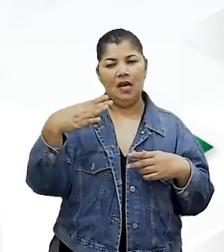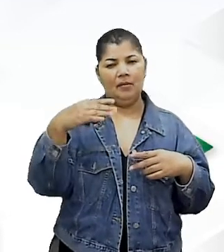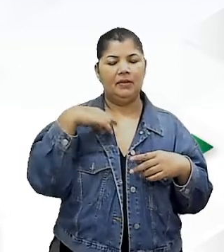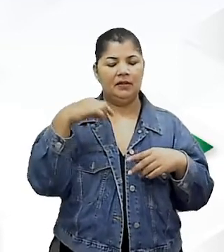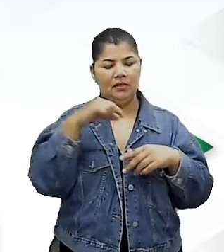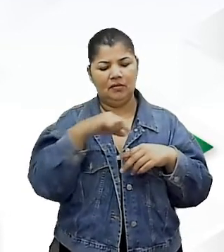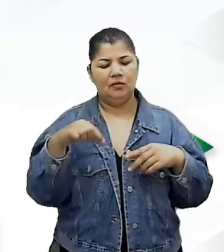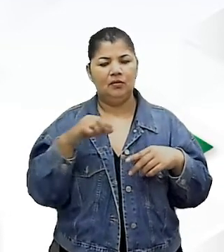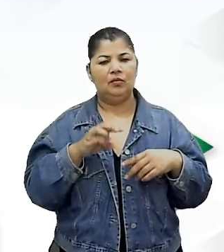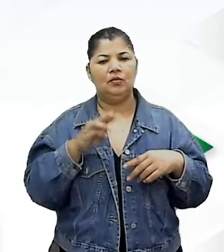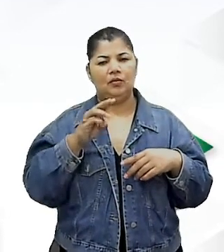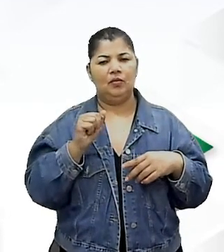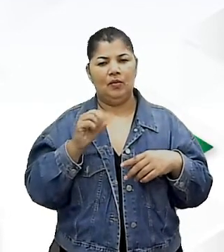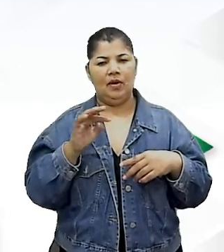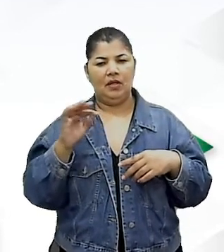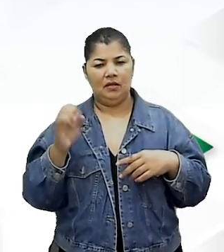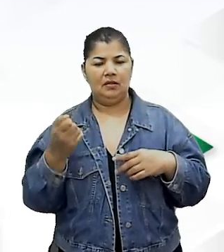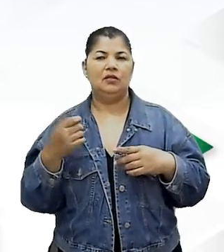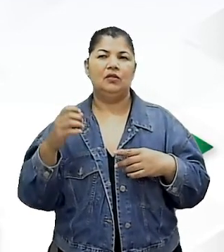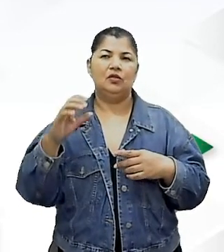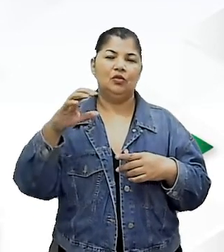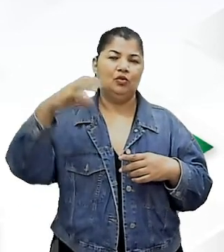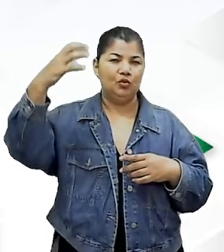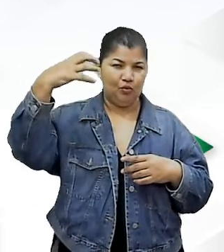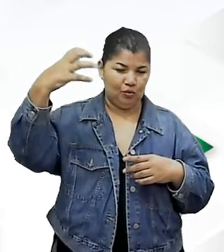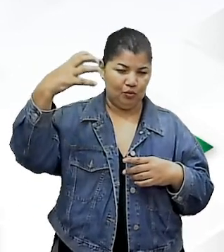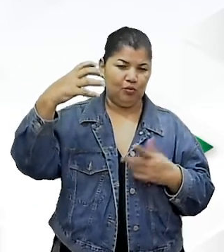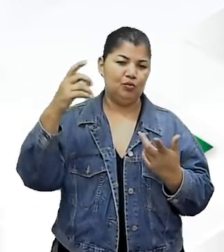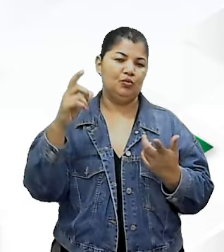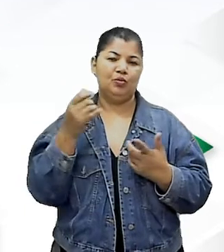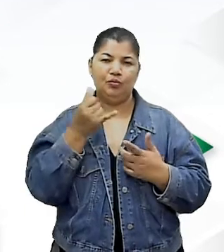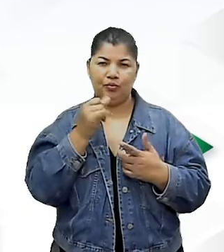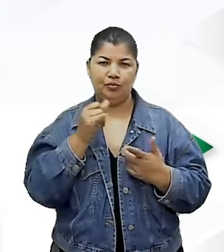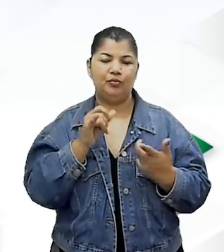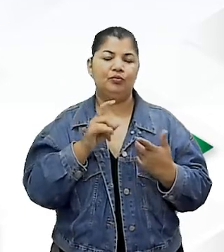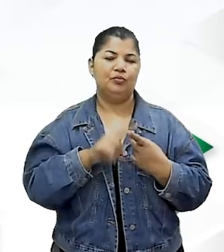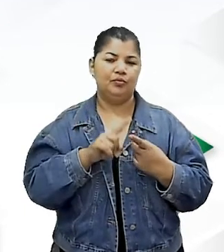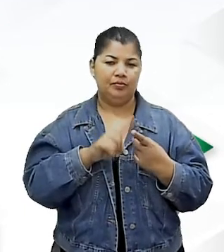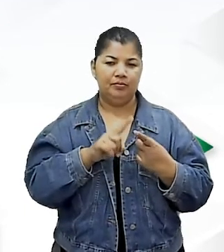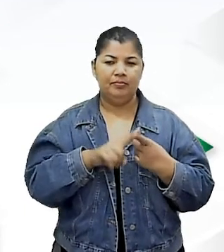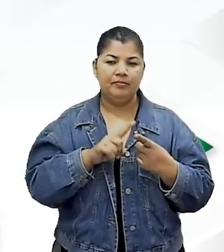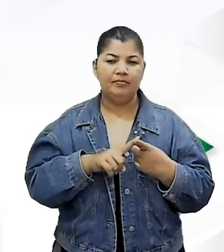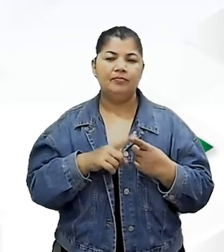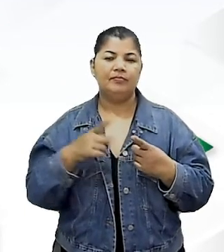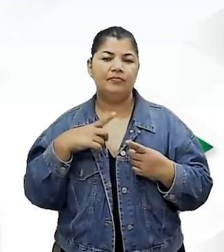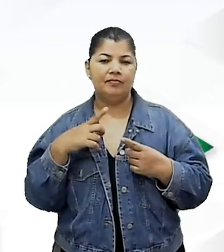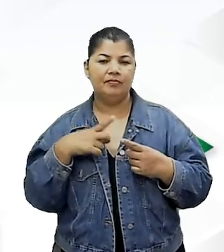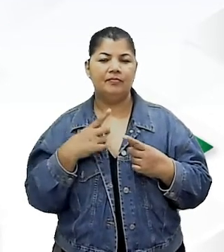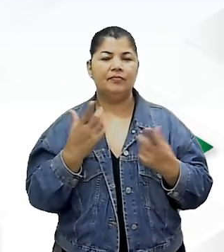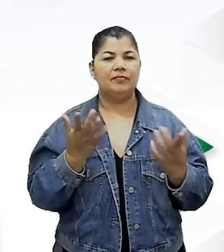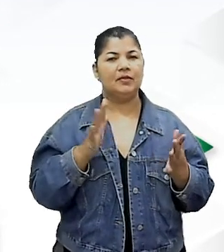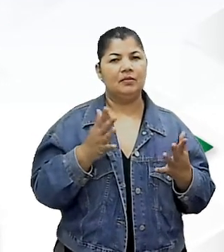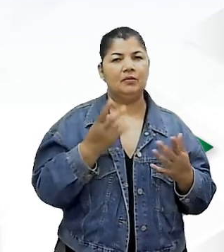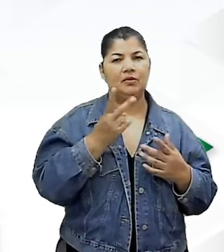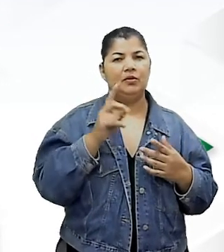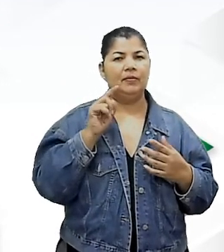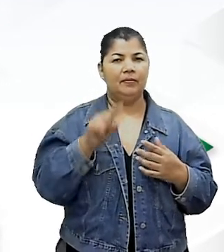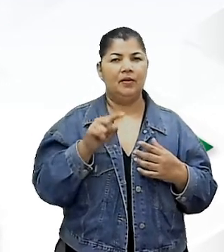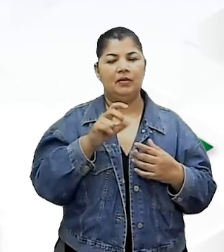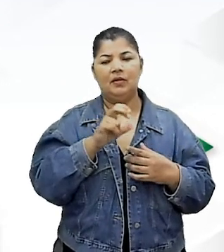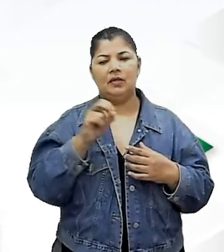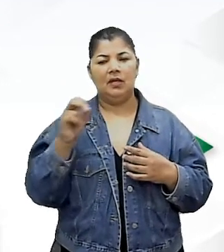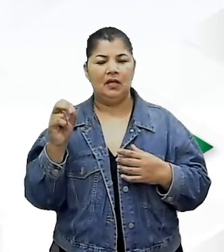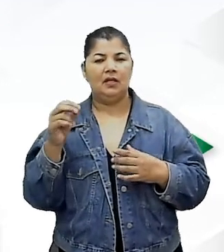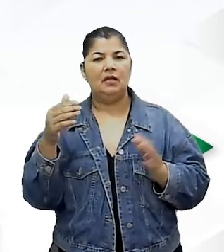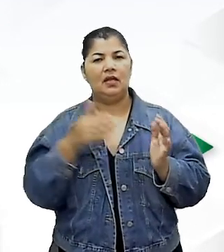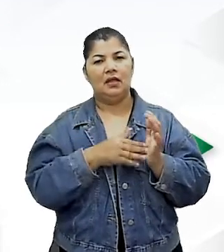potências em watts, e os chuveiros elétricos. Outro exemplo que consome potência entre 2.500 a 7.000 watts,